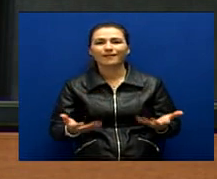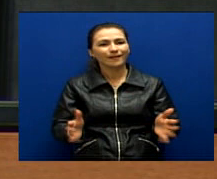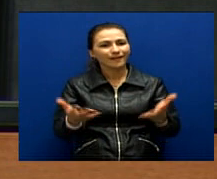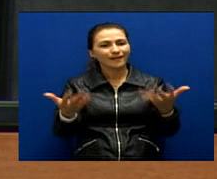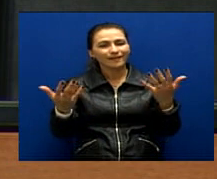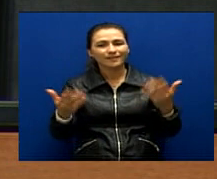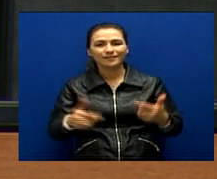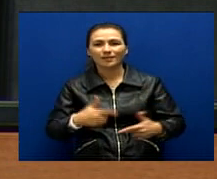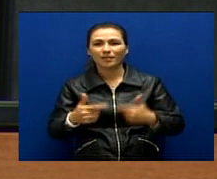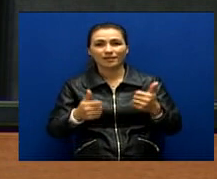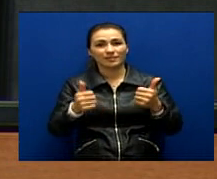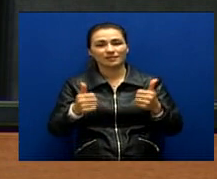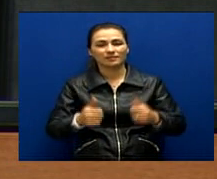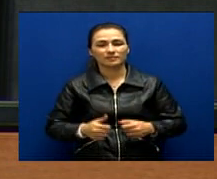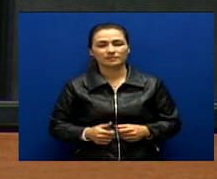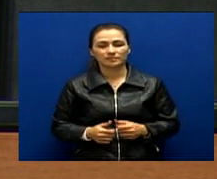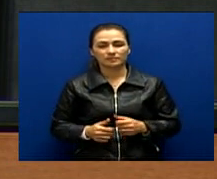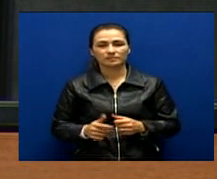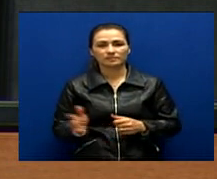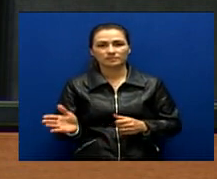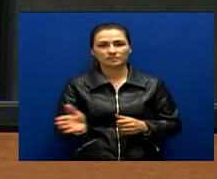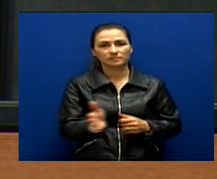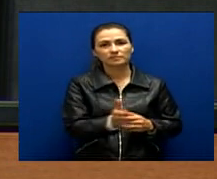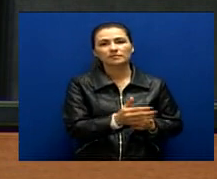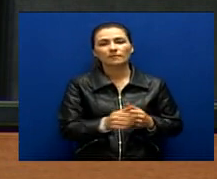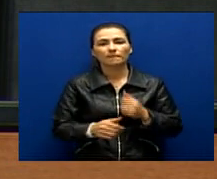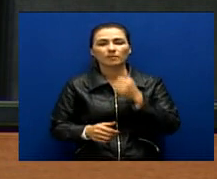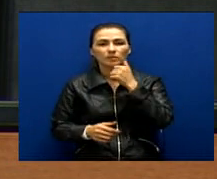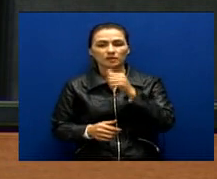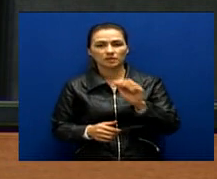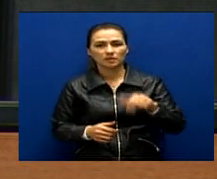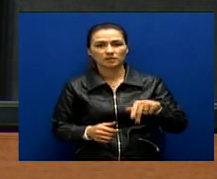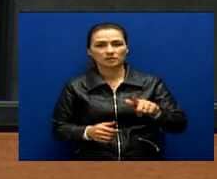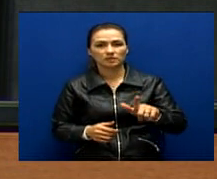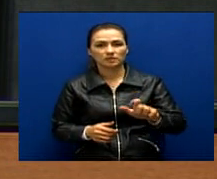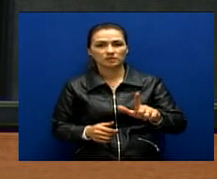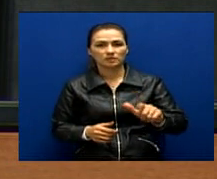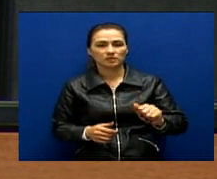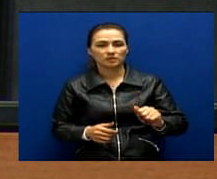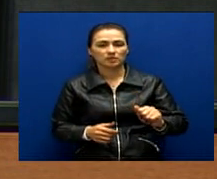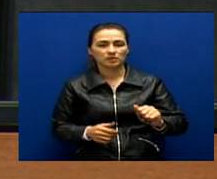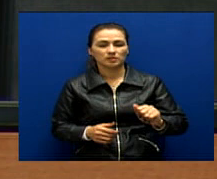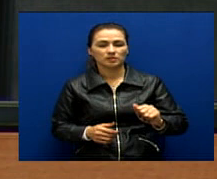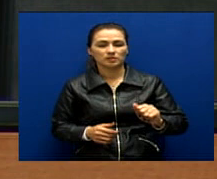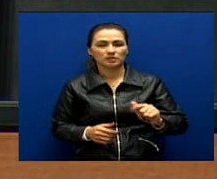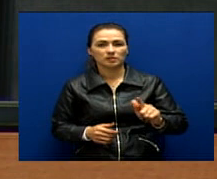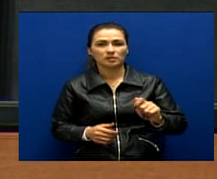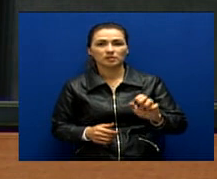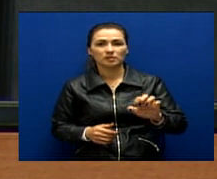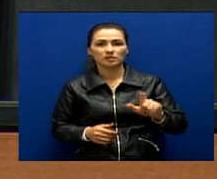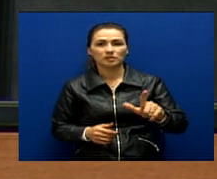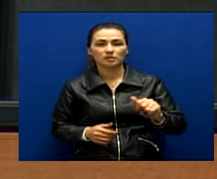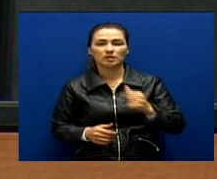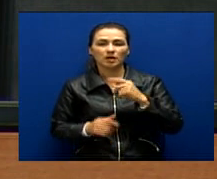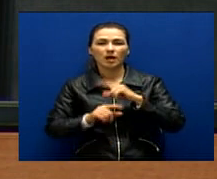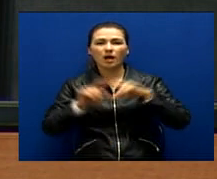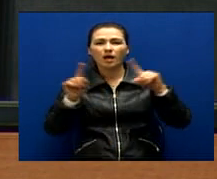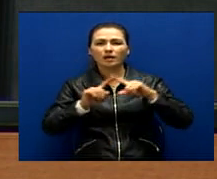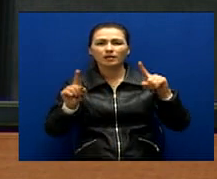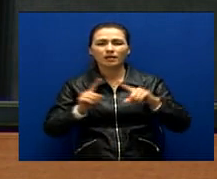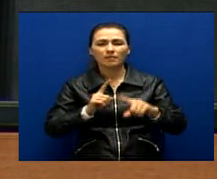tobias diz porque há hoje tanta demora no atendimento com consultores especialistas que o problema por